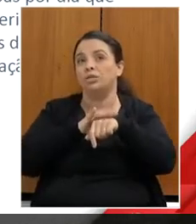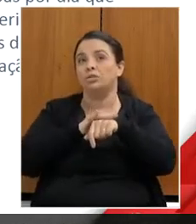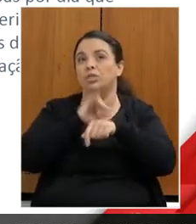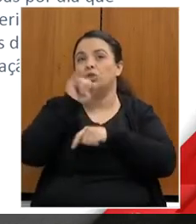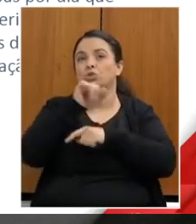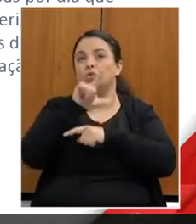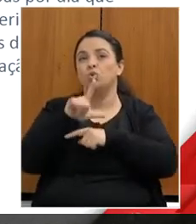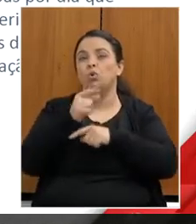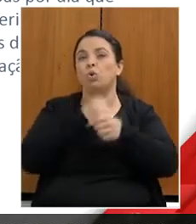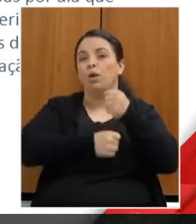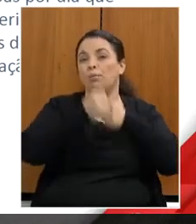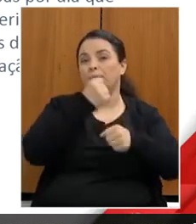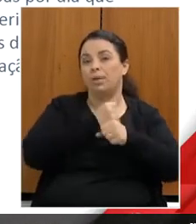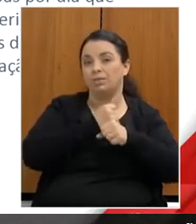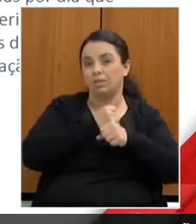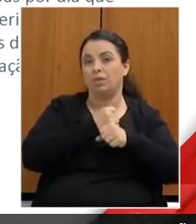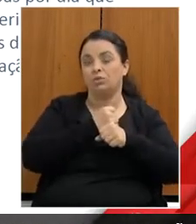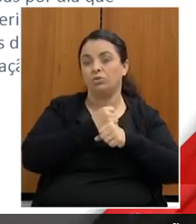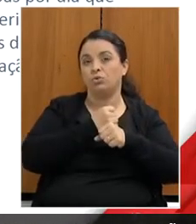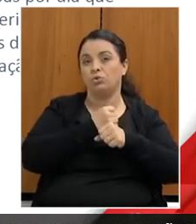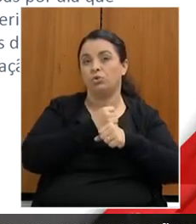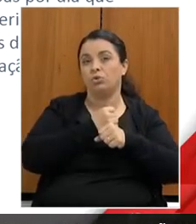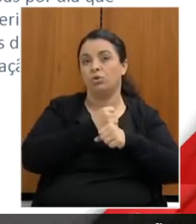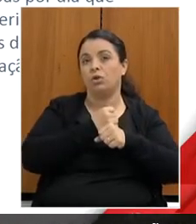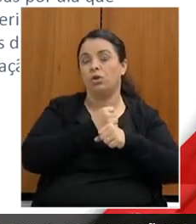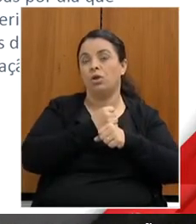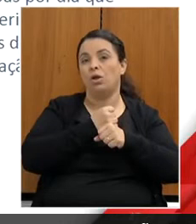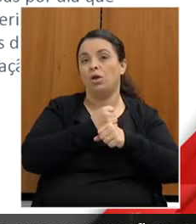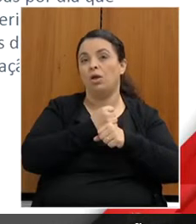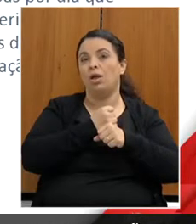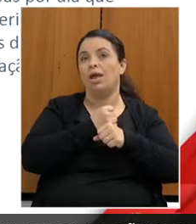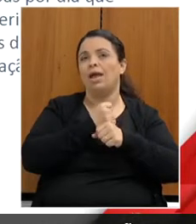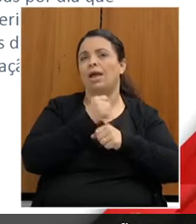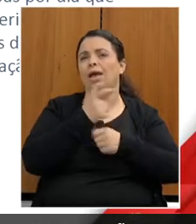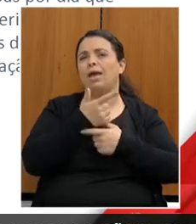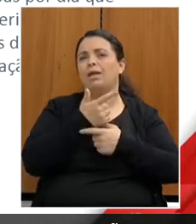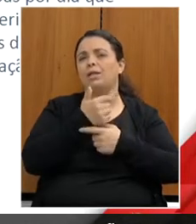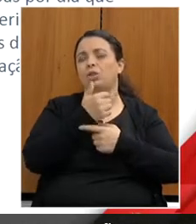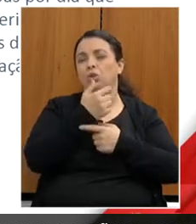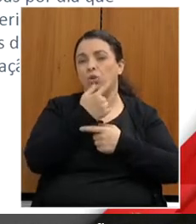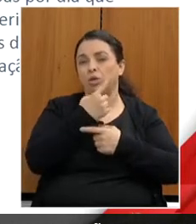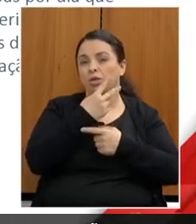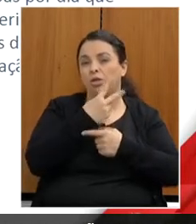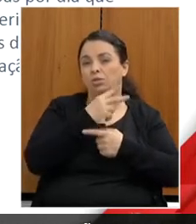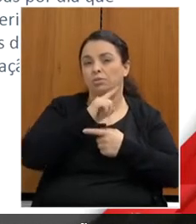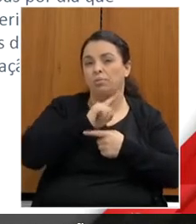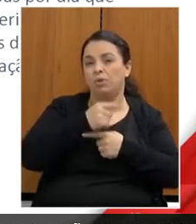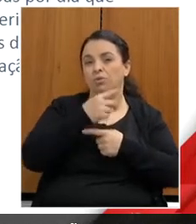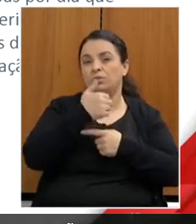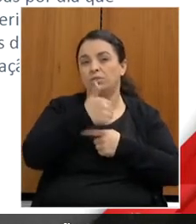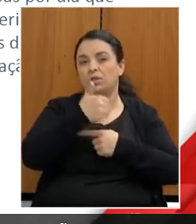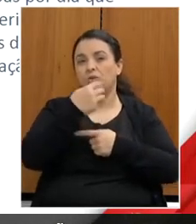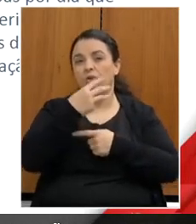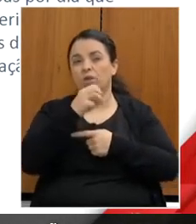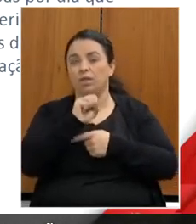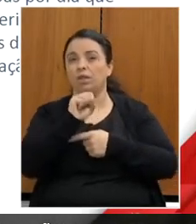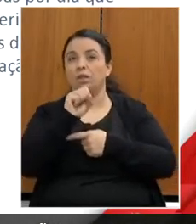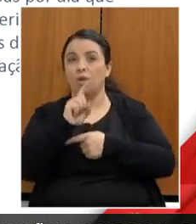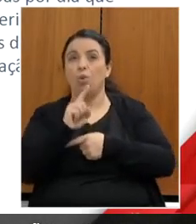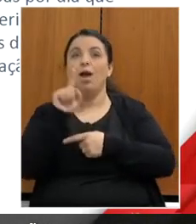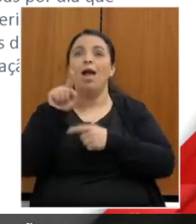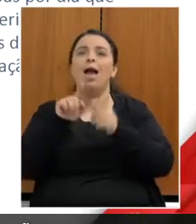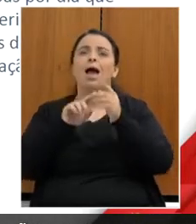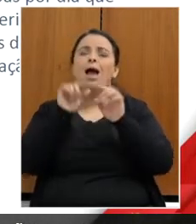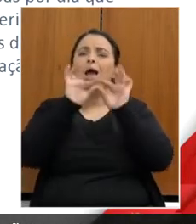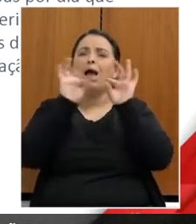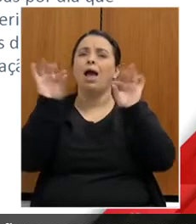.100. O número de leitos antes da pandemia era 2.181. A linha verde mostra a ampliação de leitos.